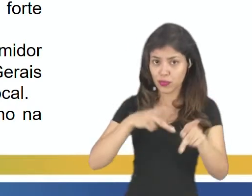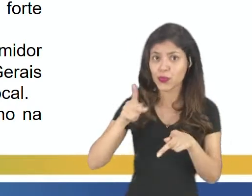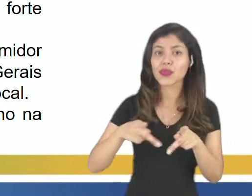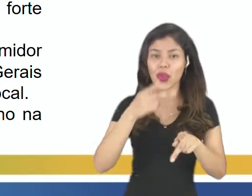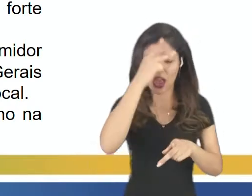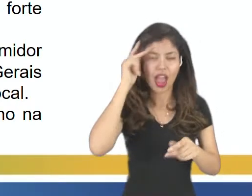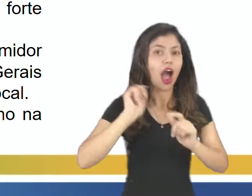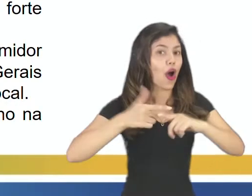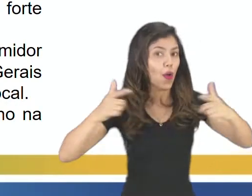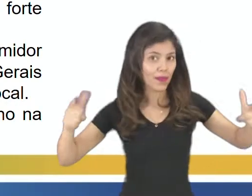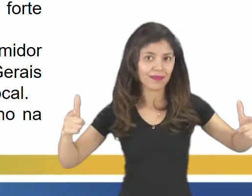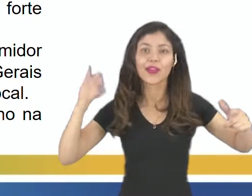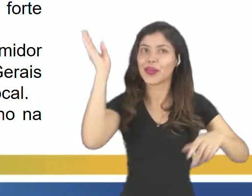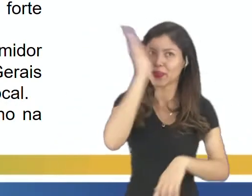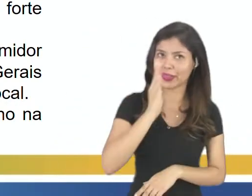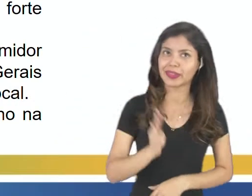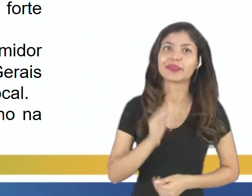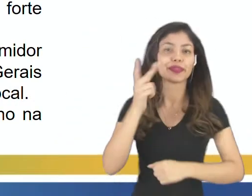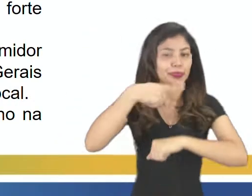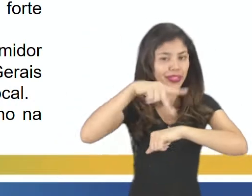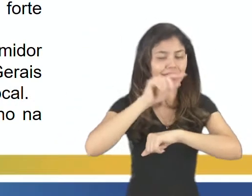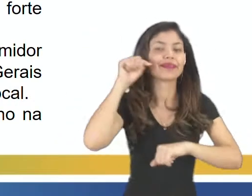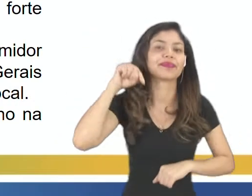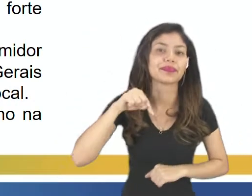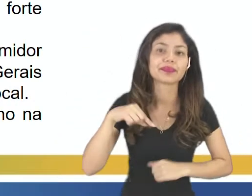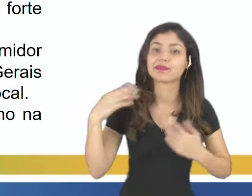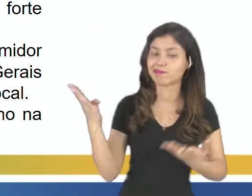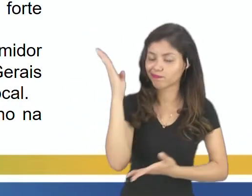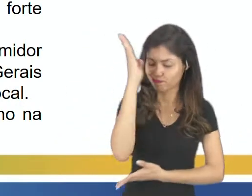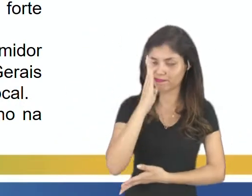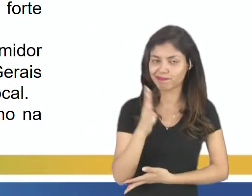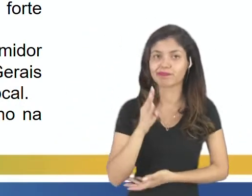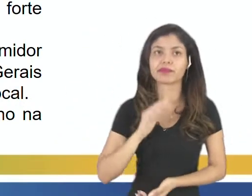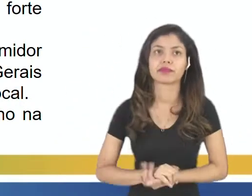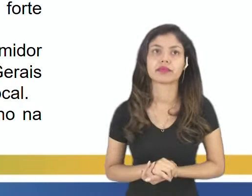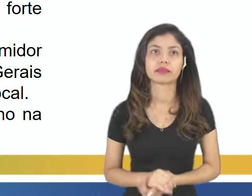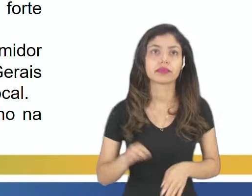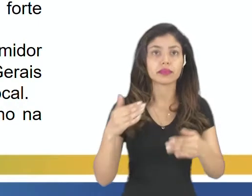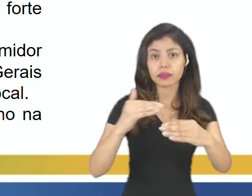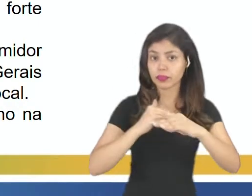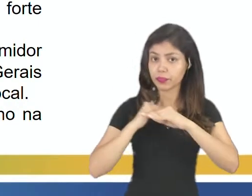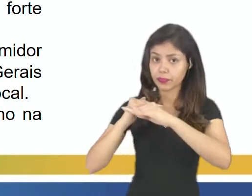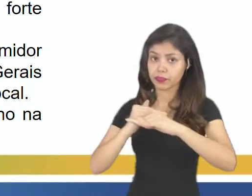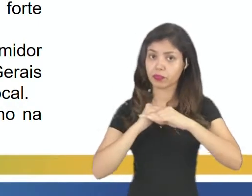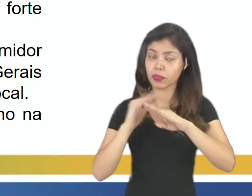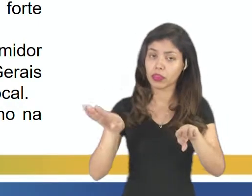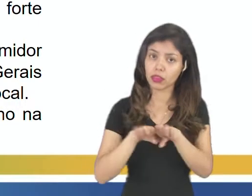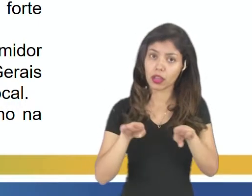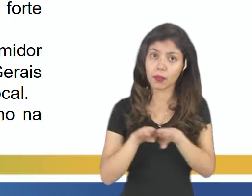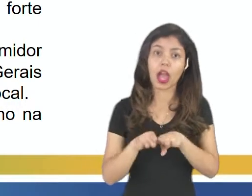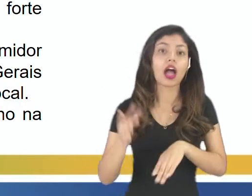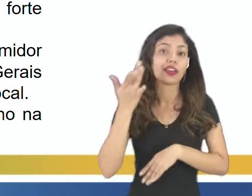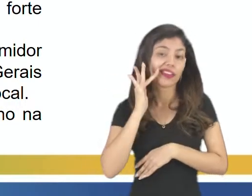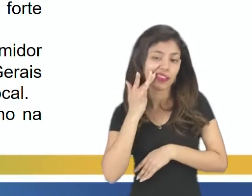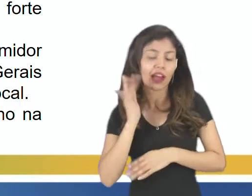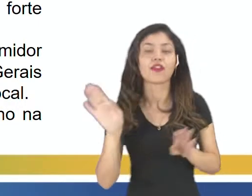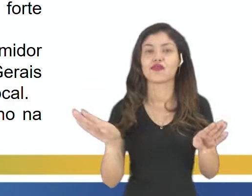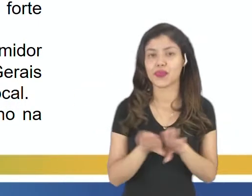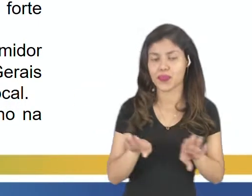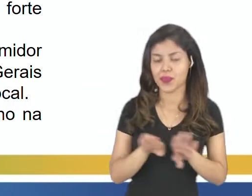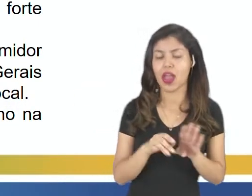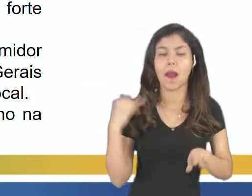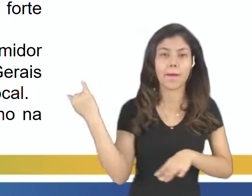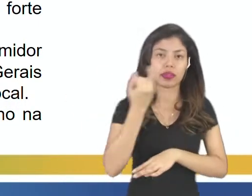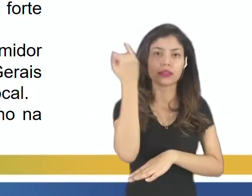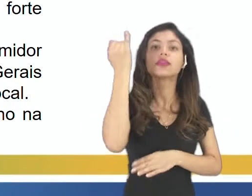aumentou consideravelmente no Brasil, no país, né, aqui no nosso país. Aliado à exploração de ouro, que passou a ser a